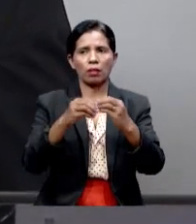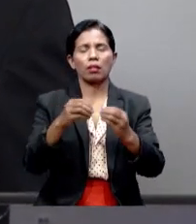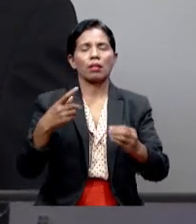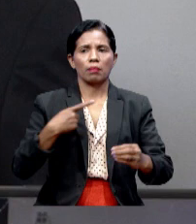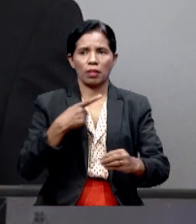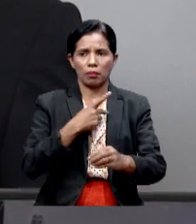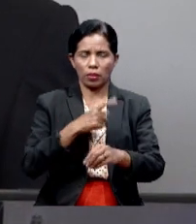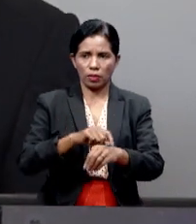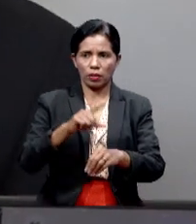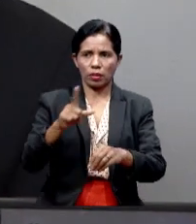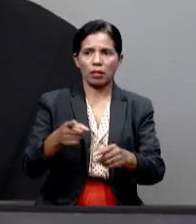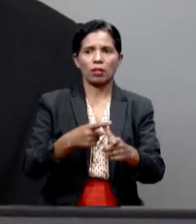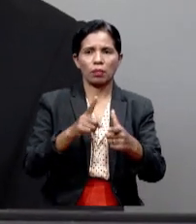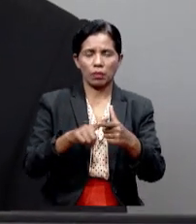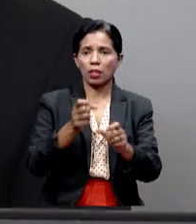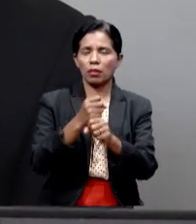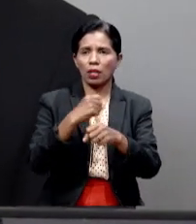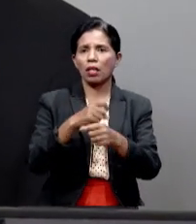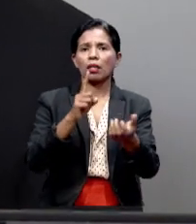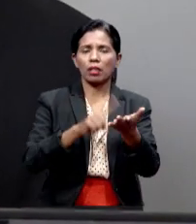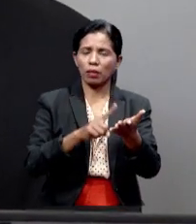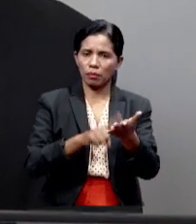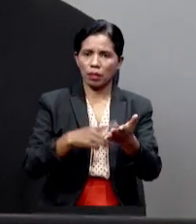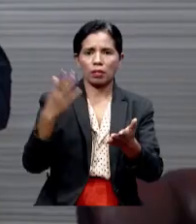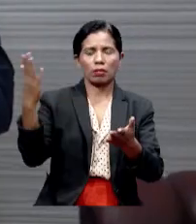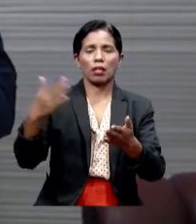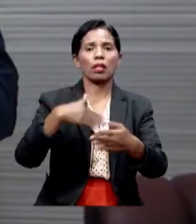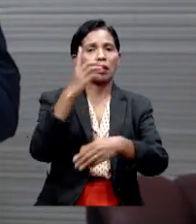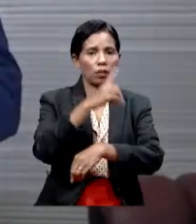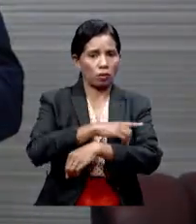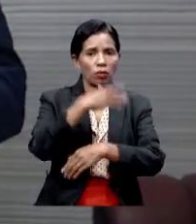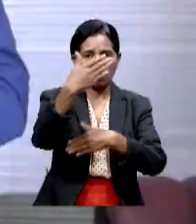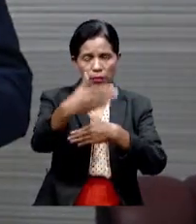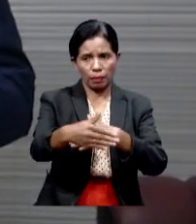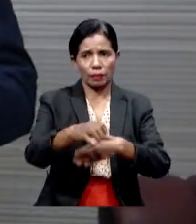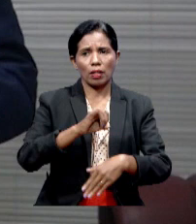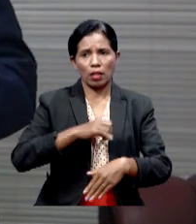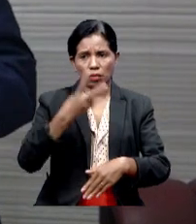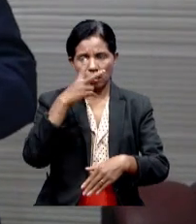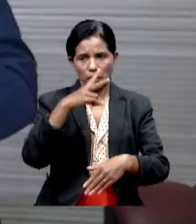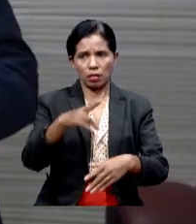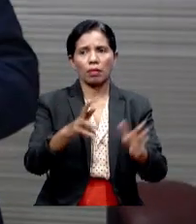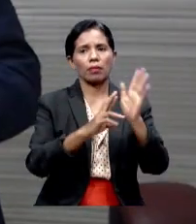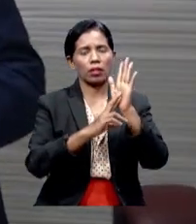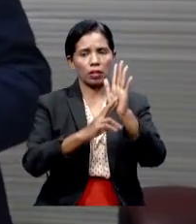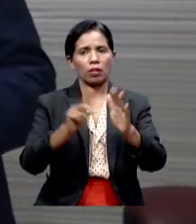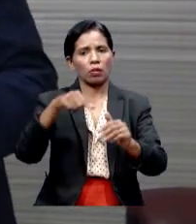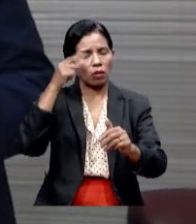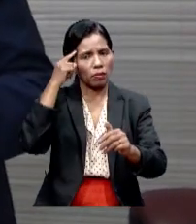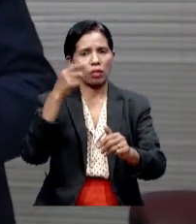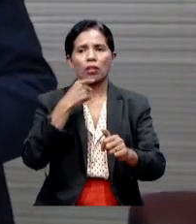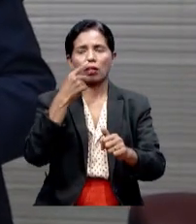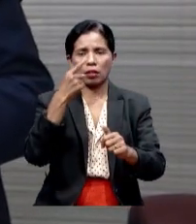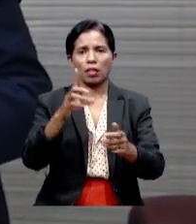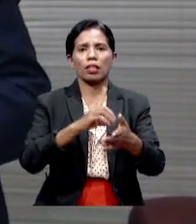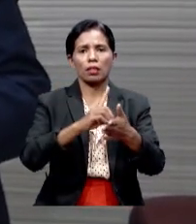nacional para depois atala debate e a lorong hirak tuir mai hanesang hau antecipadamente representa governo hate tona